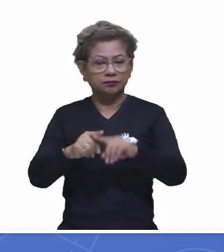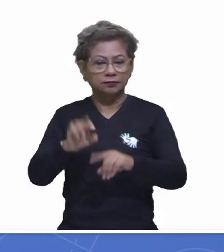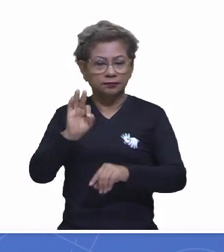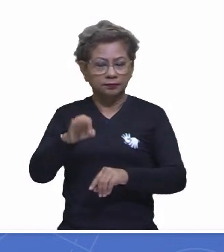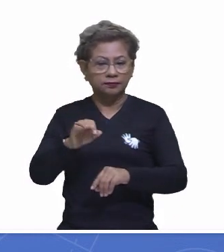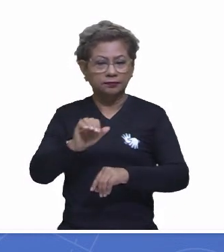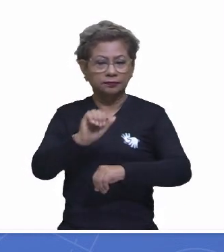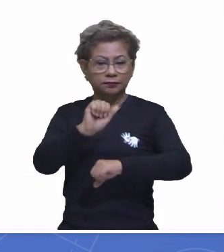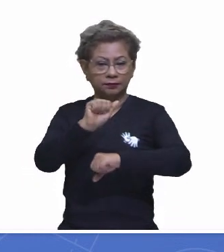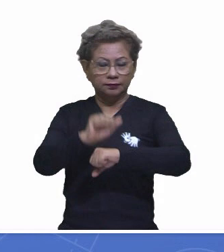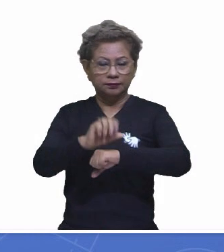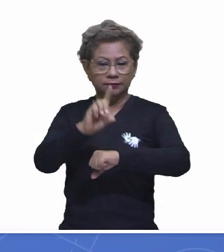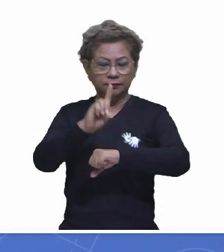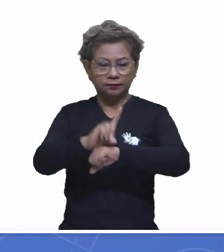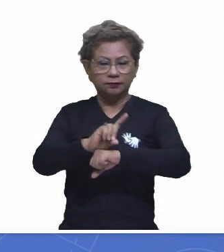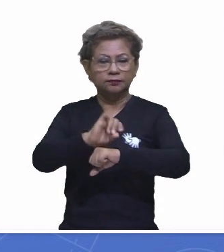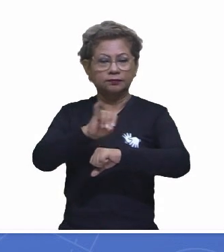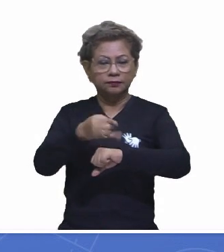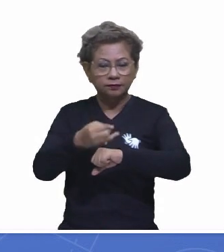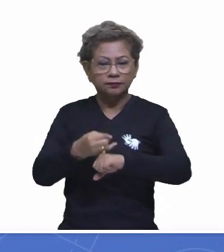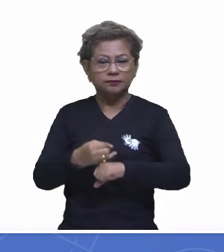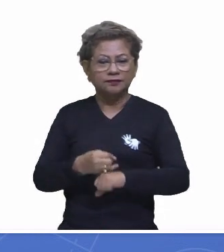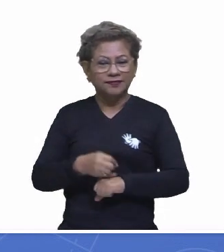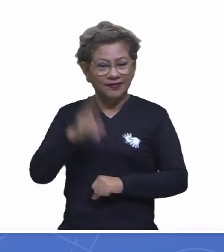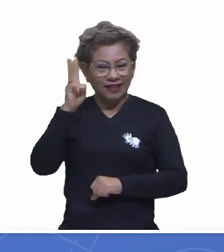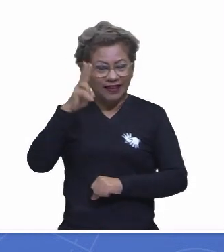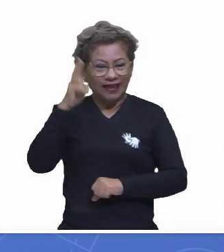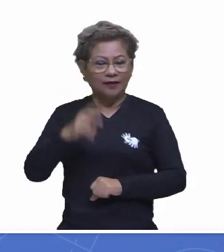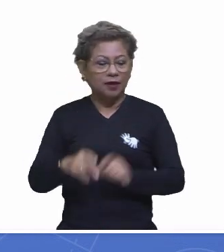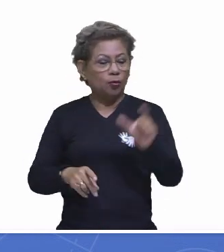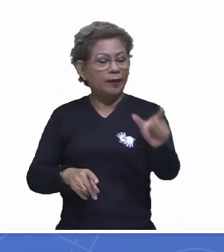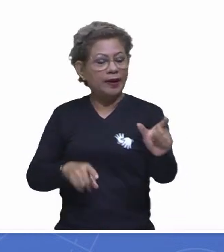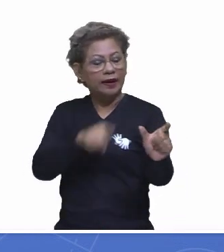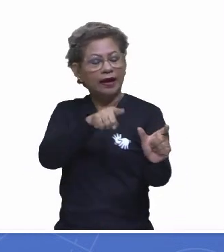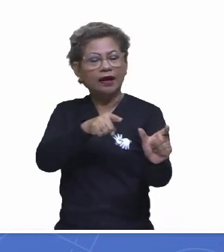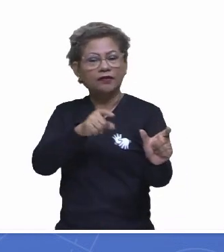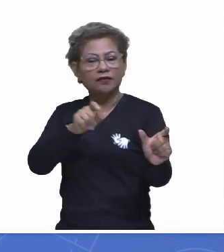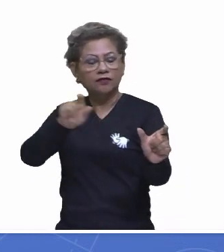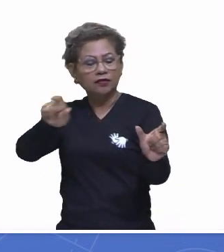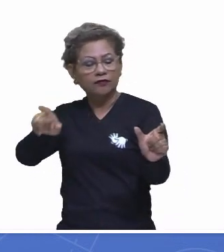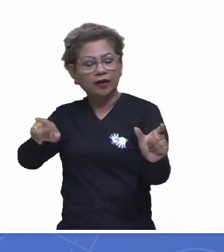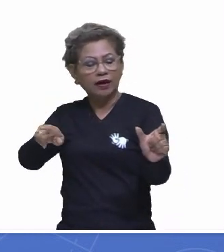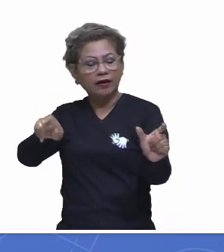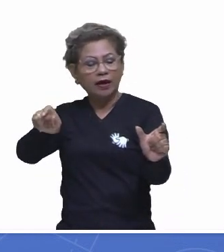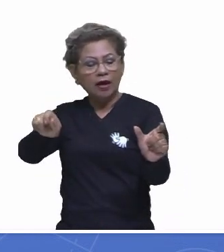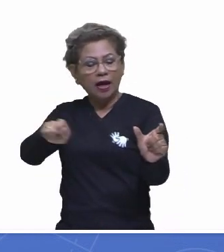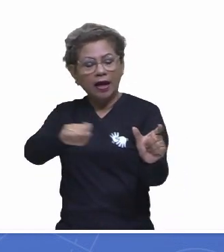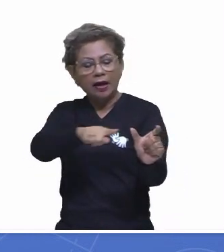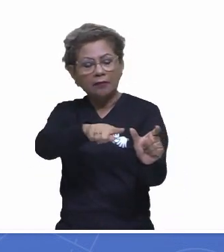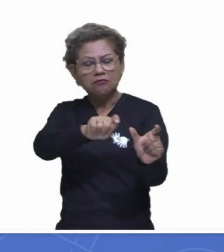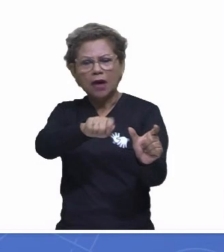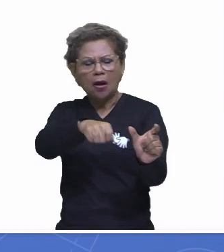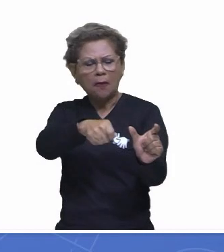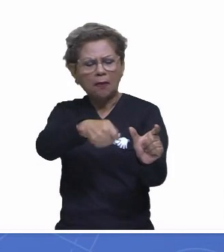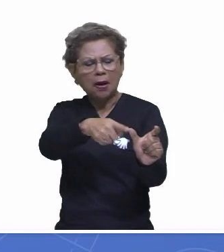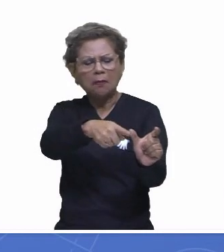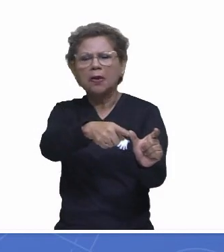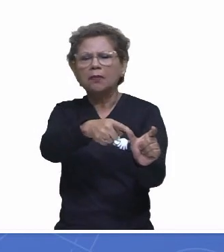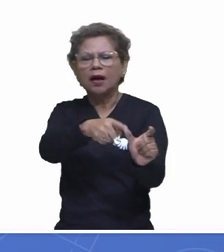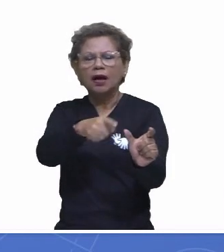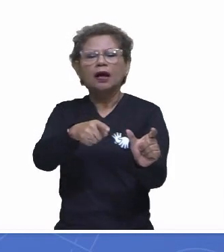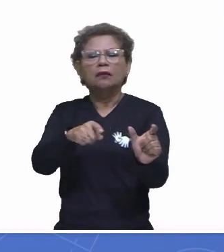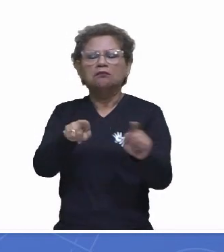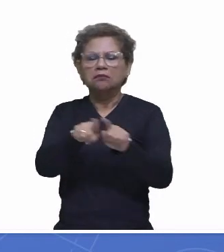adjetivos, né? Lembrando que adjetivos são todas as qualidades, boas ou ruins. Uma questão importante, dificilmente você vai encontrar questões como